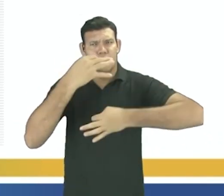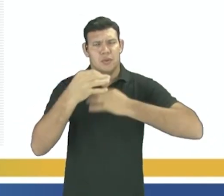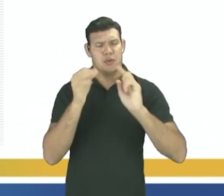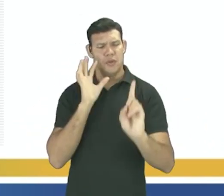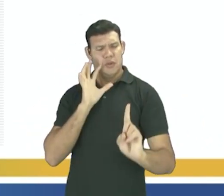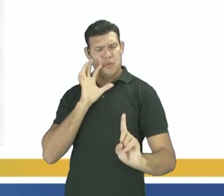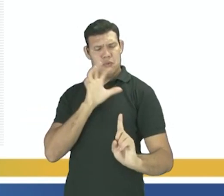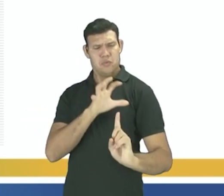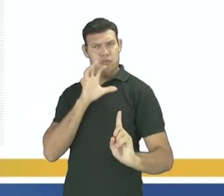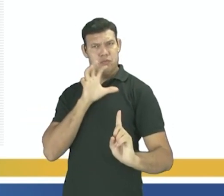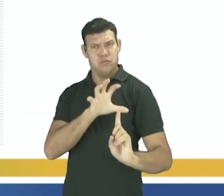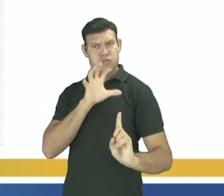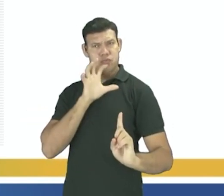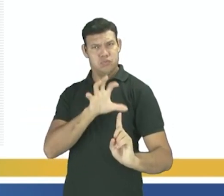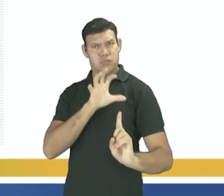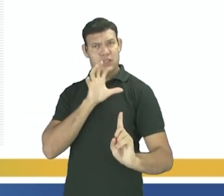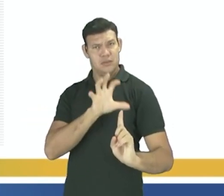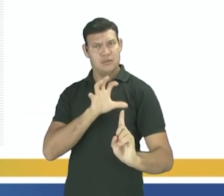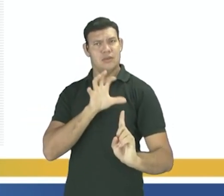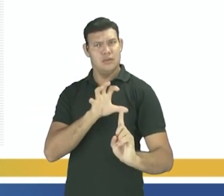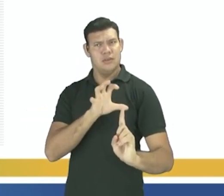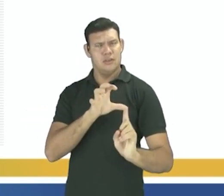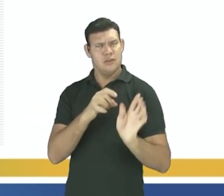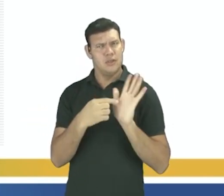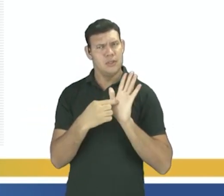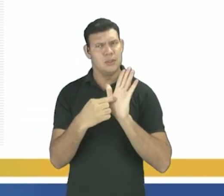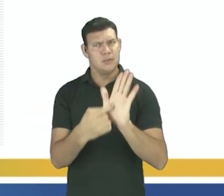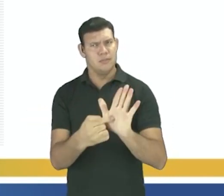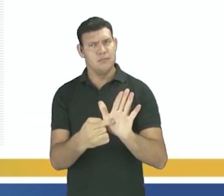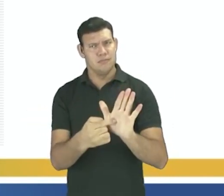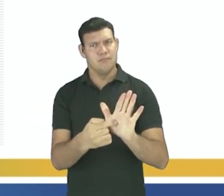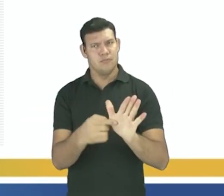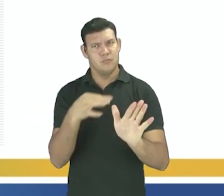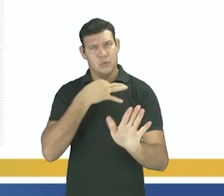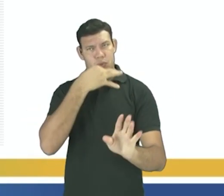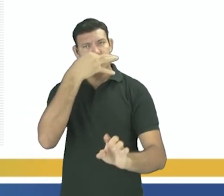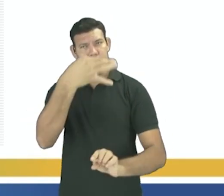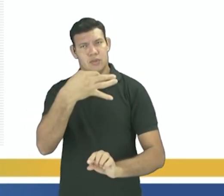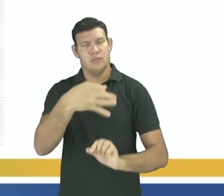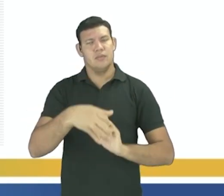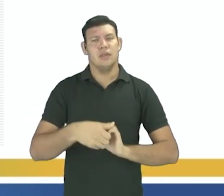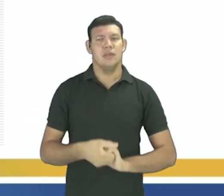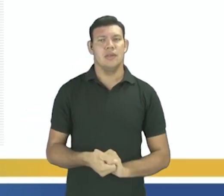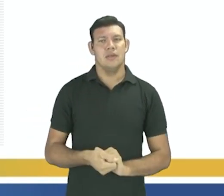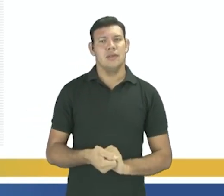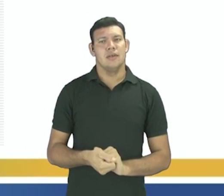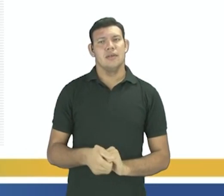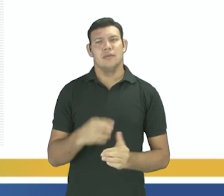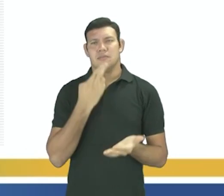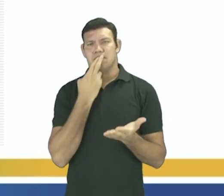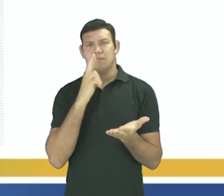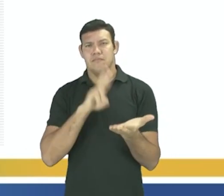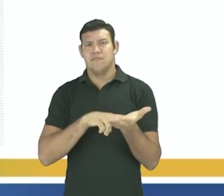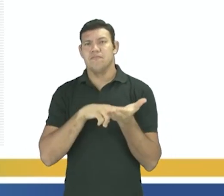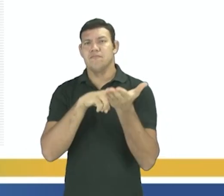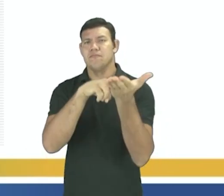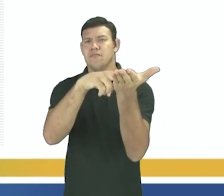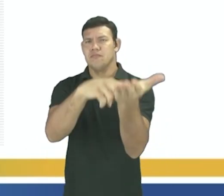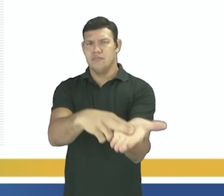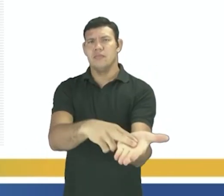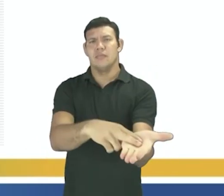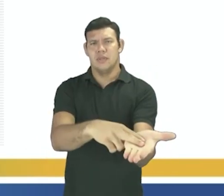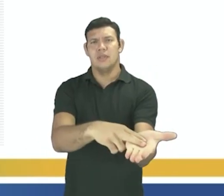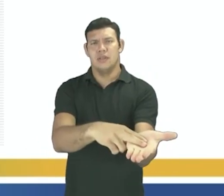persuadir, né, o interlocutor, mostrar um ponto de vista. E normalmente enviada oficialmente de